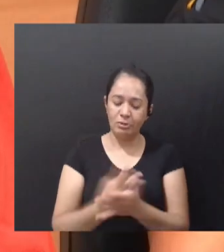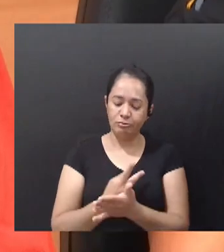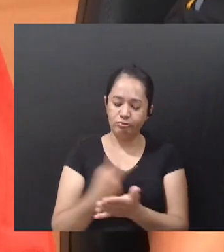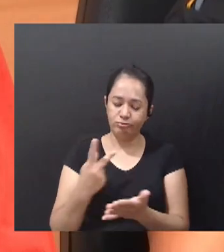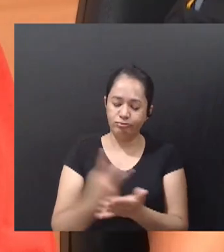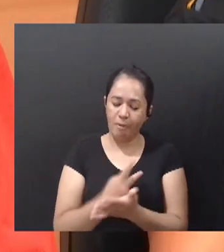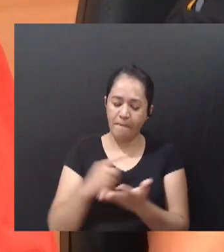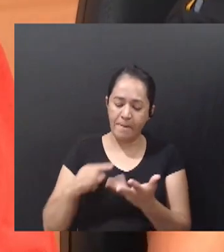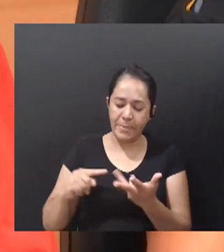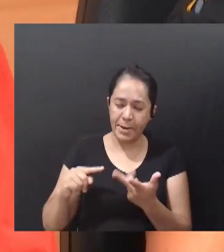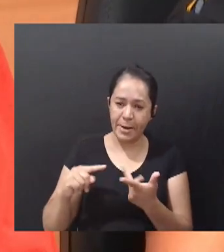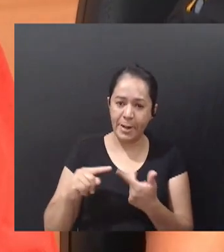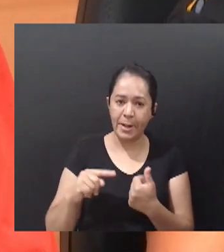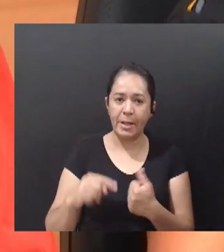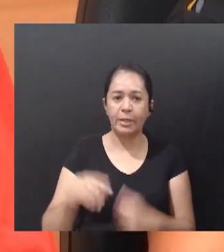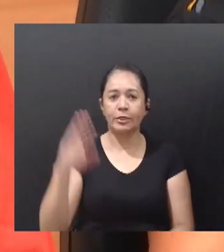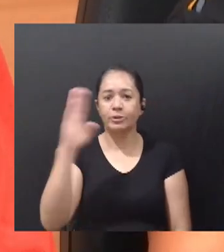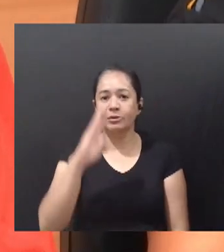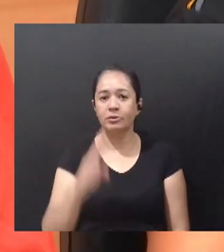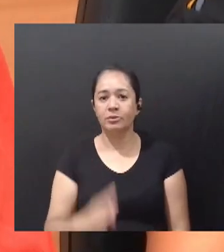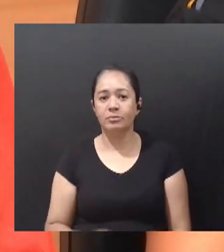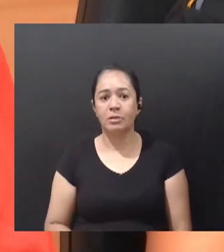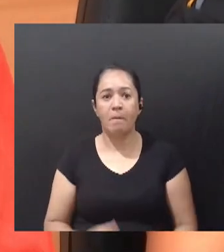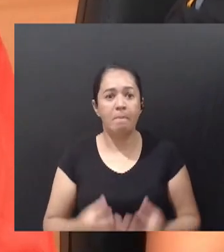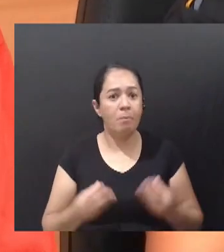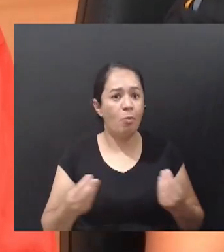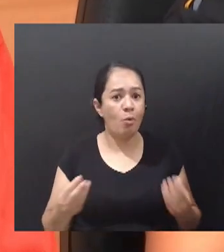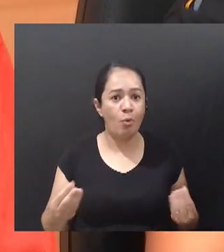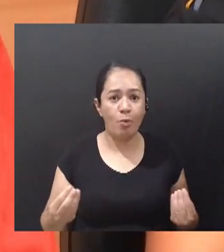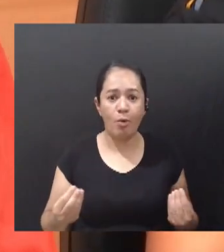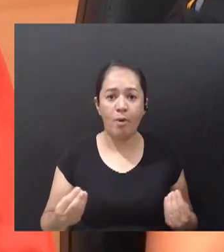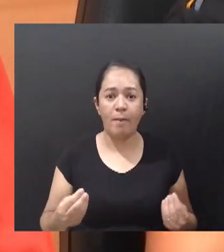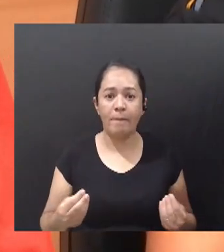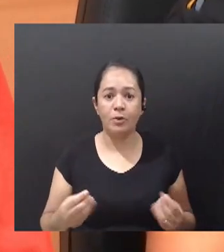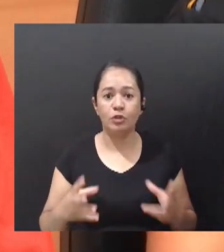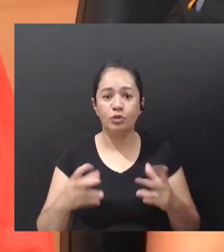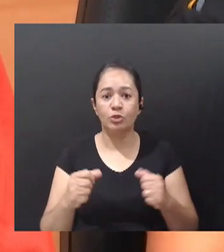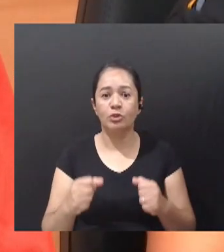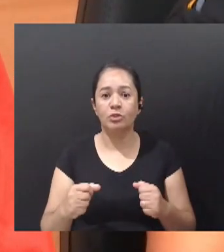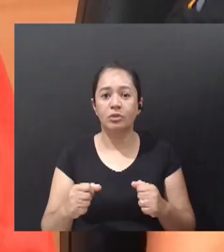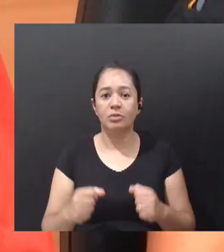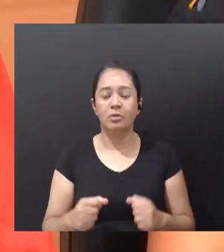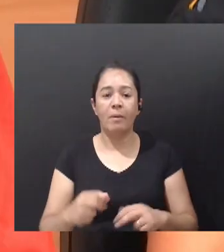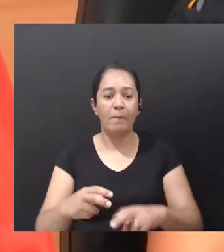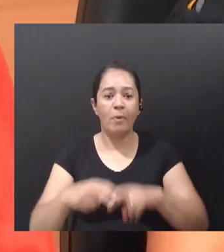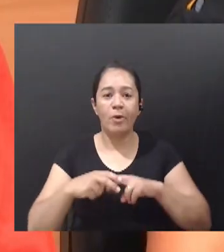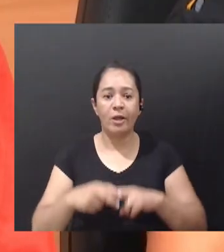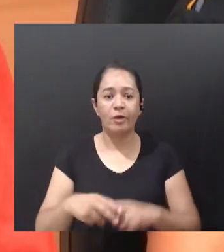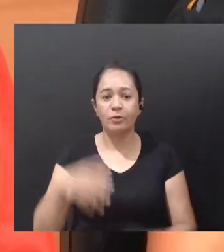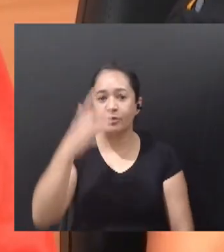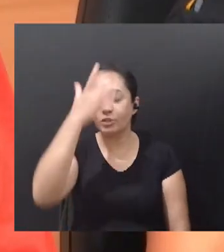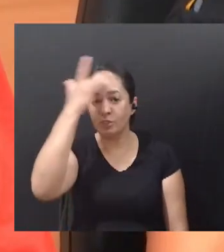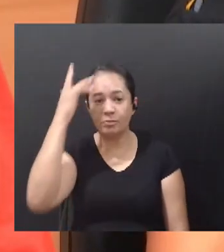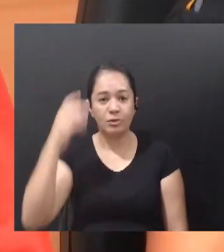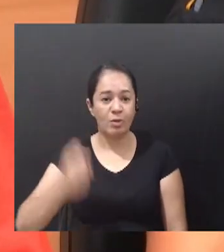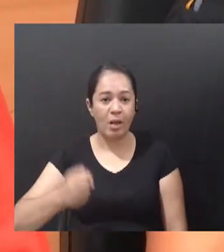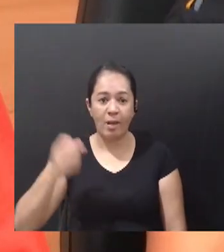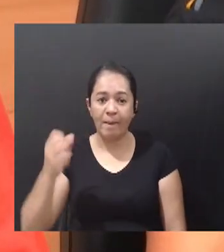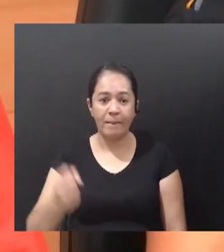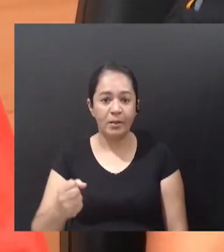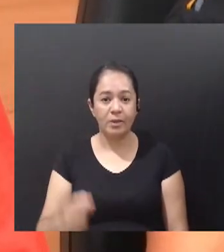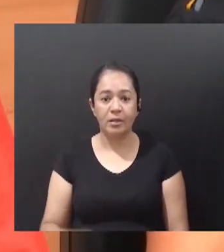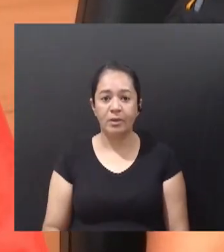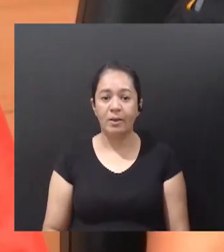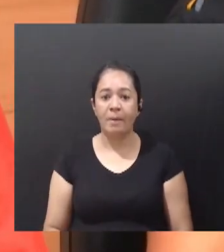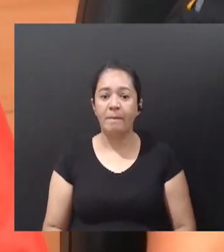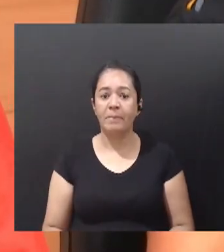Estado brasileiro, não são poucos, foram cometidos todos por mãos brancas. O Brasil é o país mais